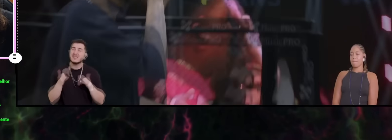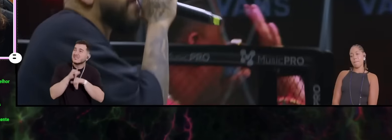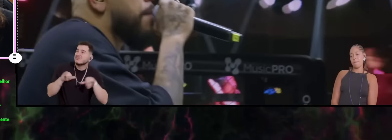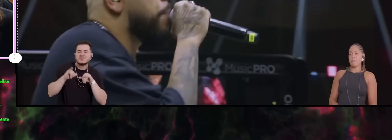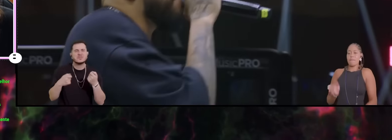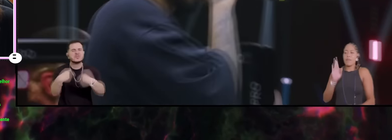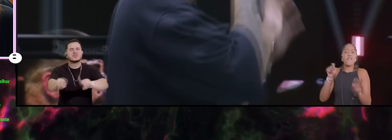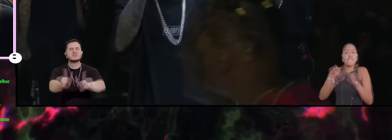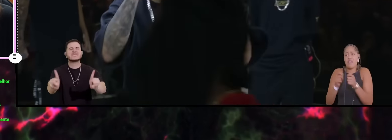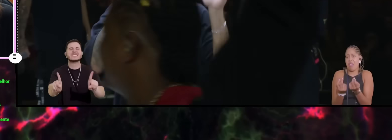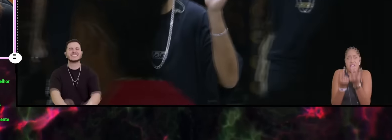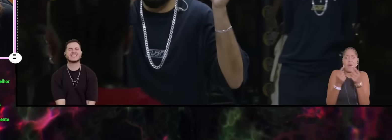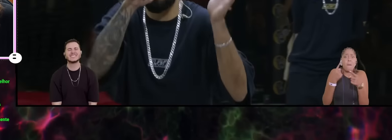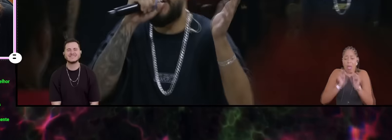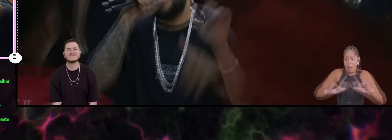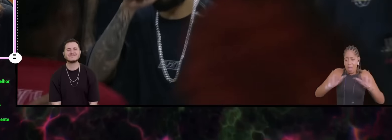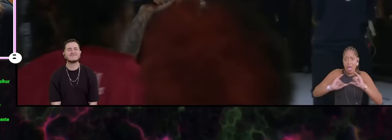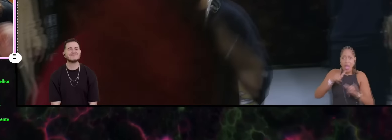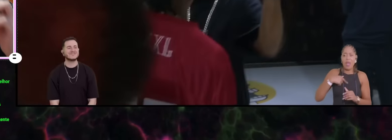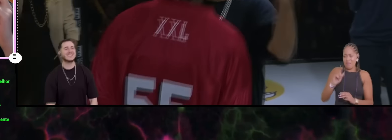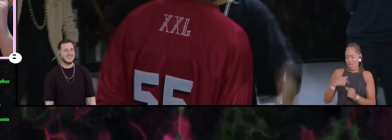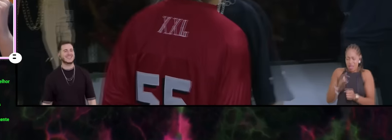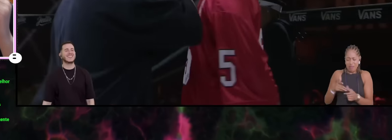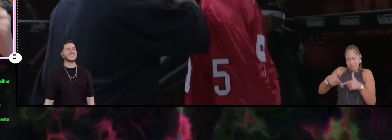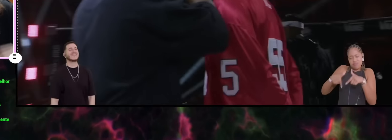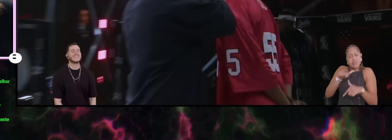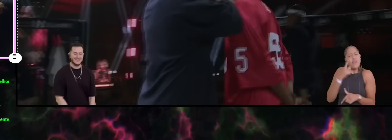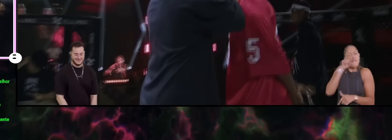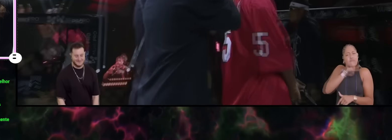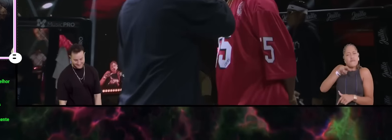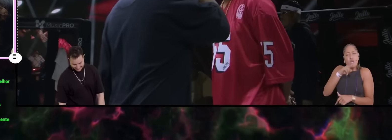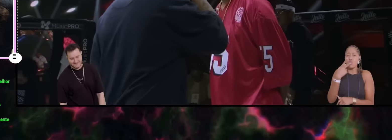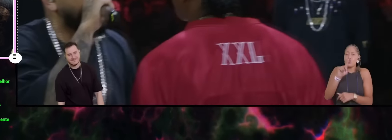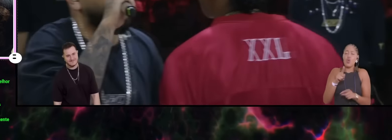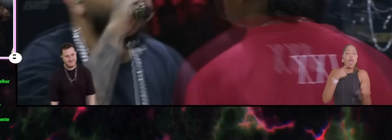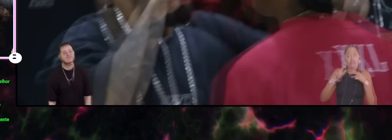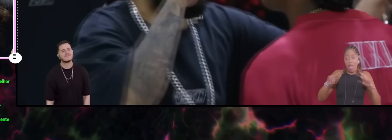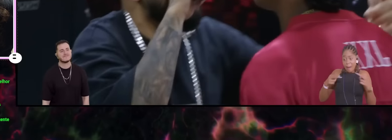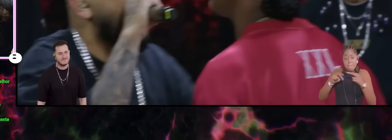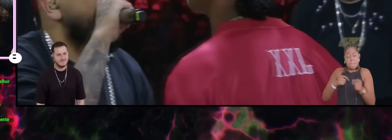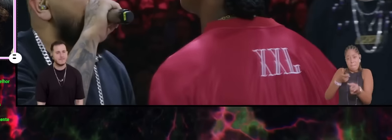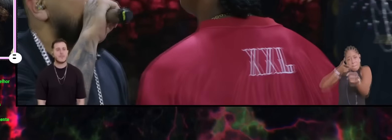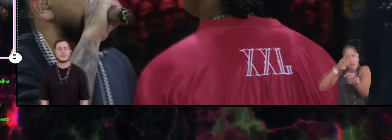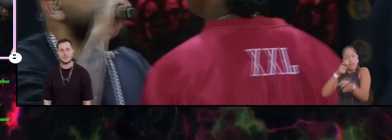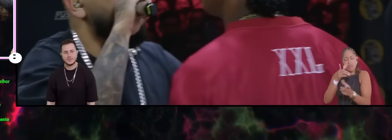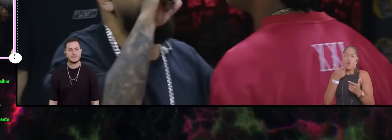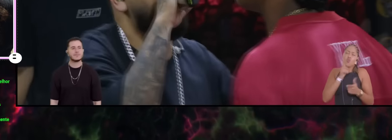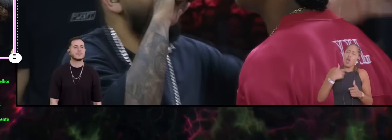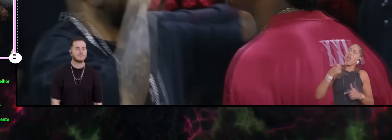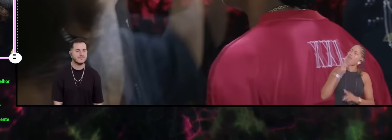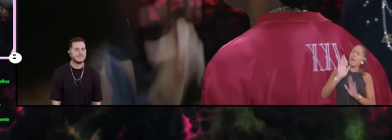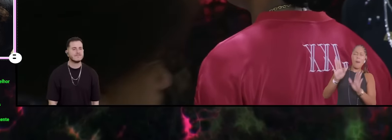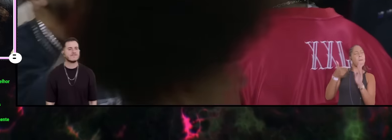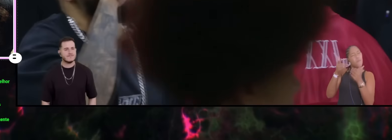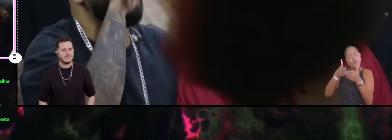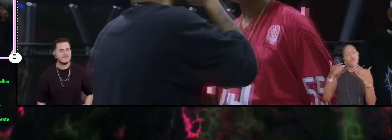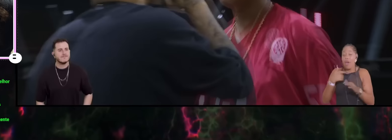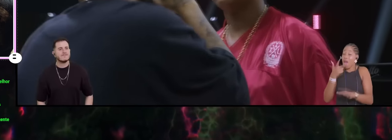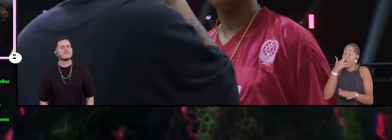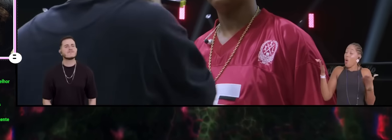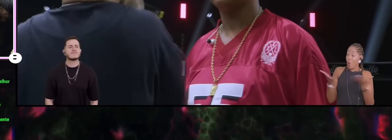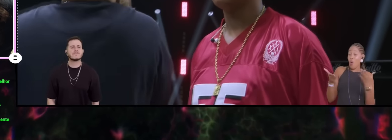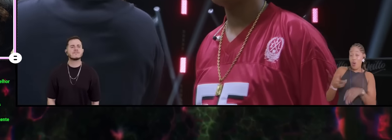propaganda. Nem faz a propaganda porque é embaixador. Agora cê vai ver que sua rima te matou. Cê quer ganhar pra mim, por favor, ache.